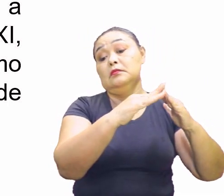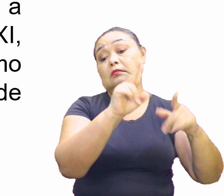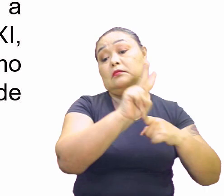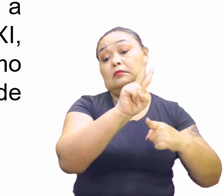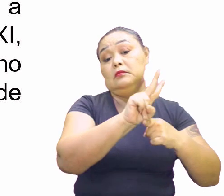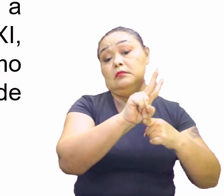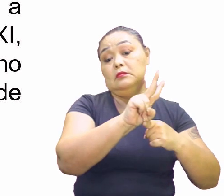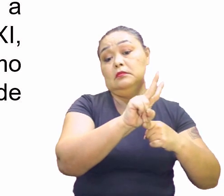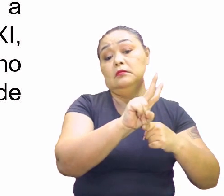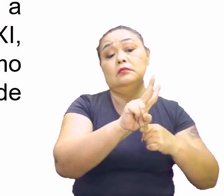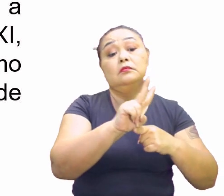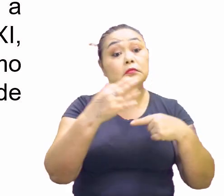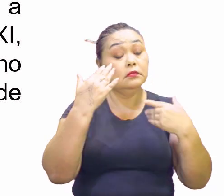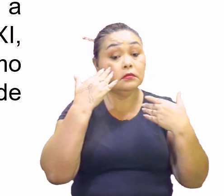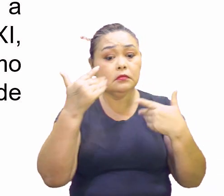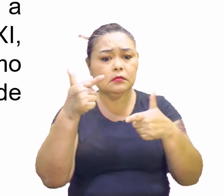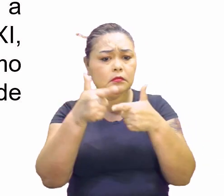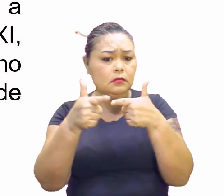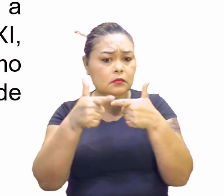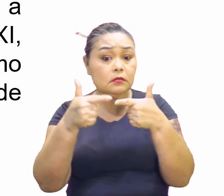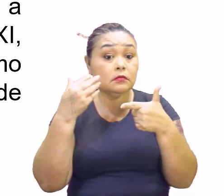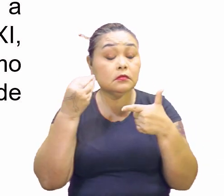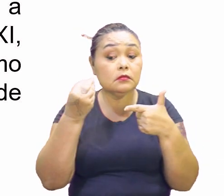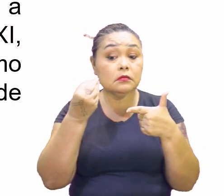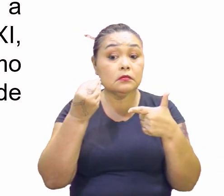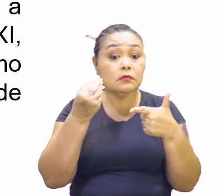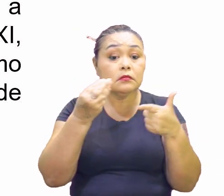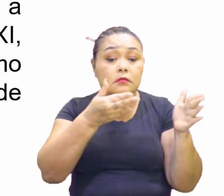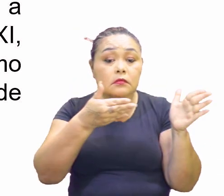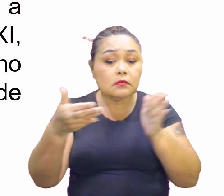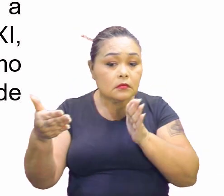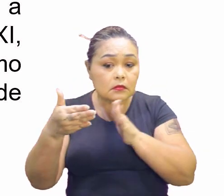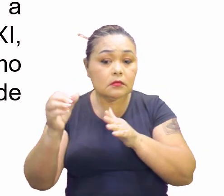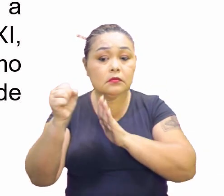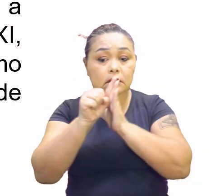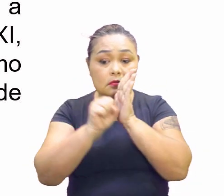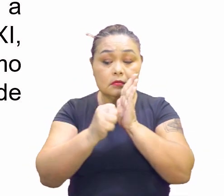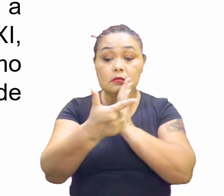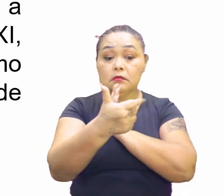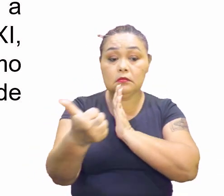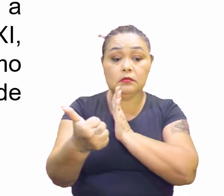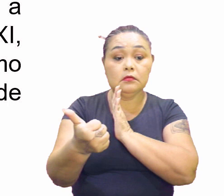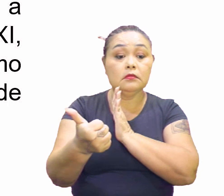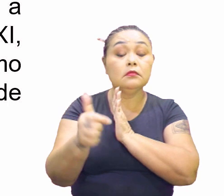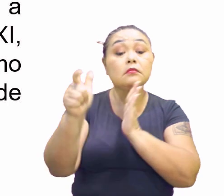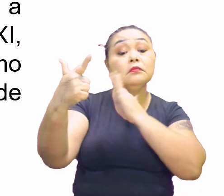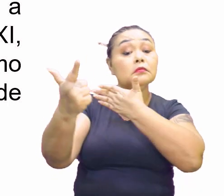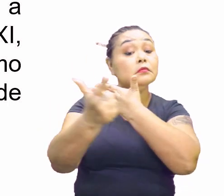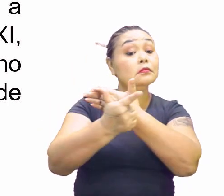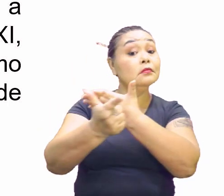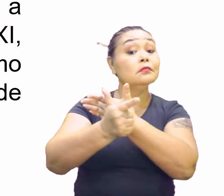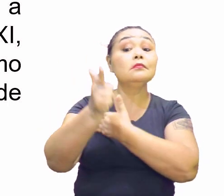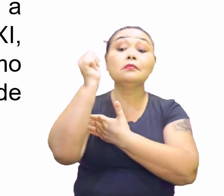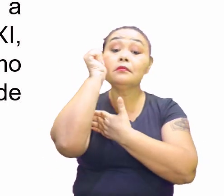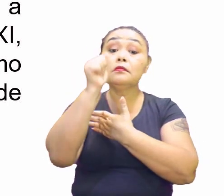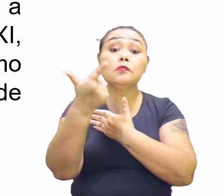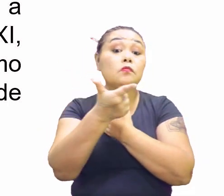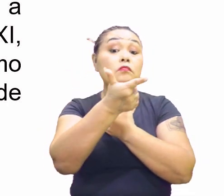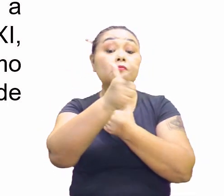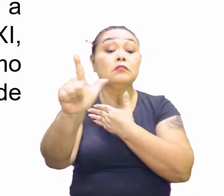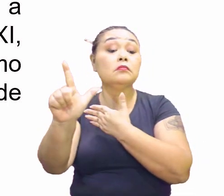casa. Diante da problemática vivida neste período, já no século XXI, o papel das mulheres